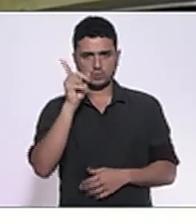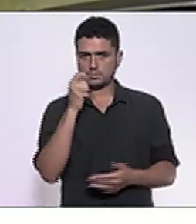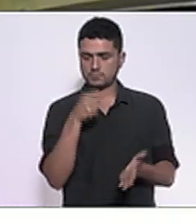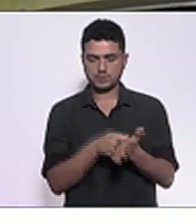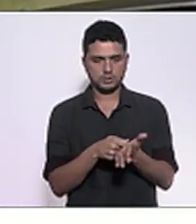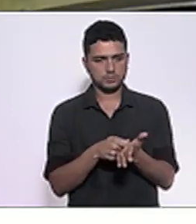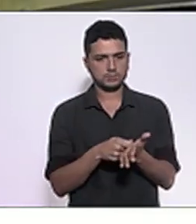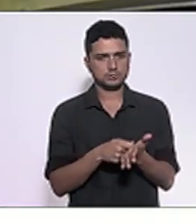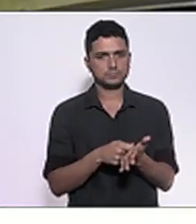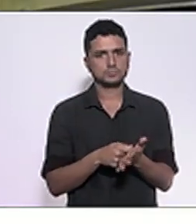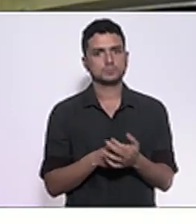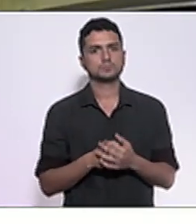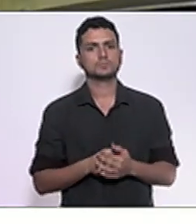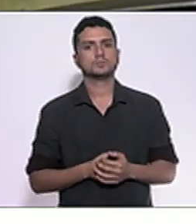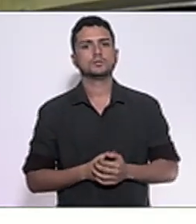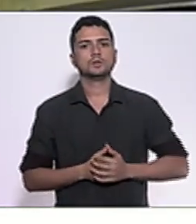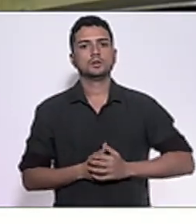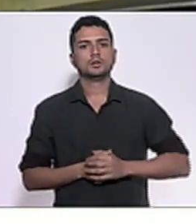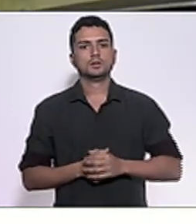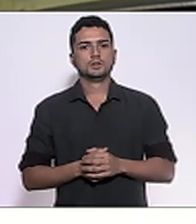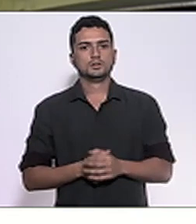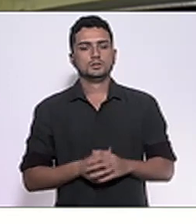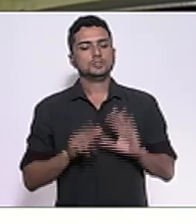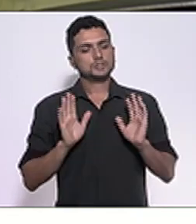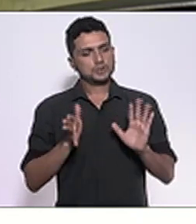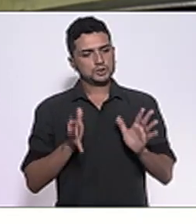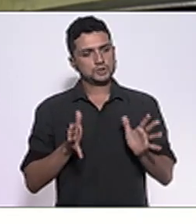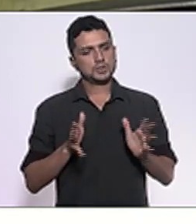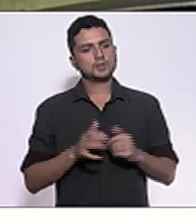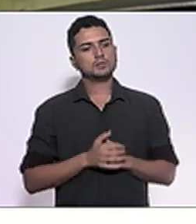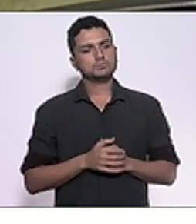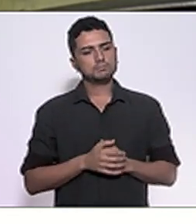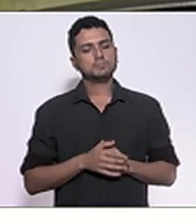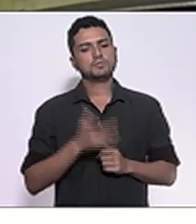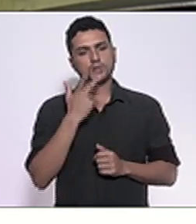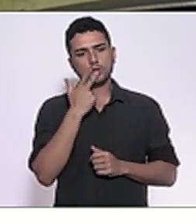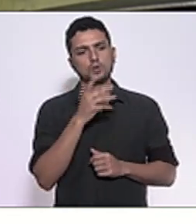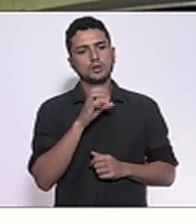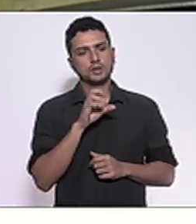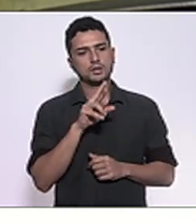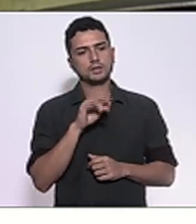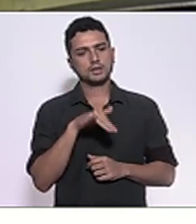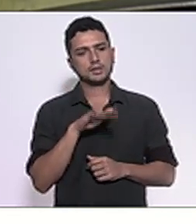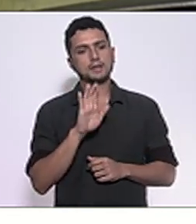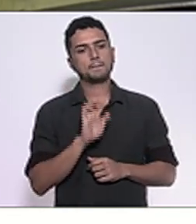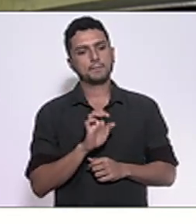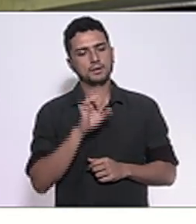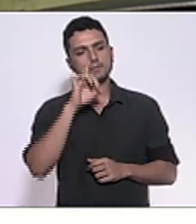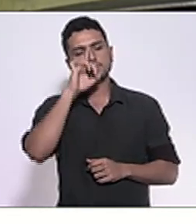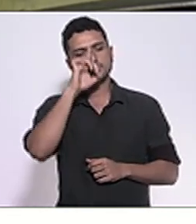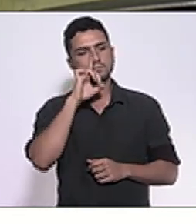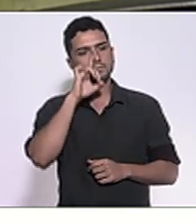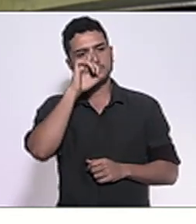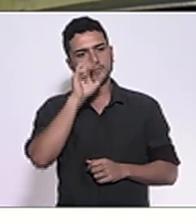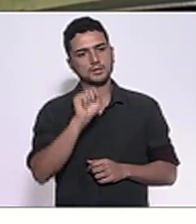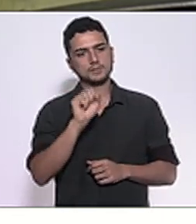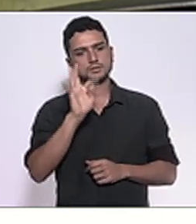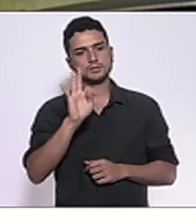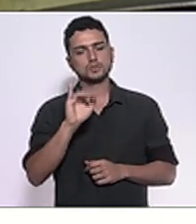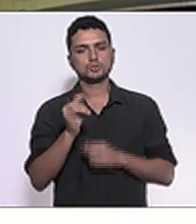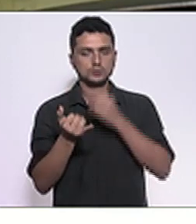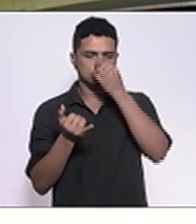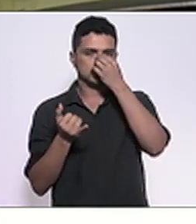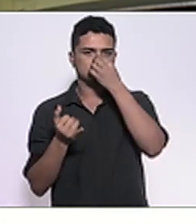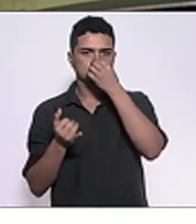do ministro Barroso, que já foi reconhecido como crime do artigo 2º, inciso 1º, no STJ,